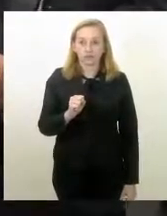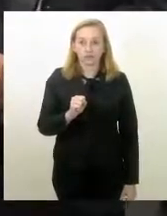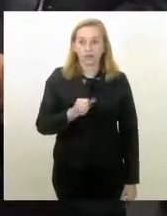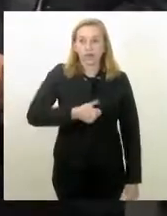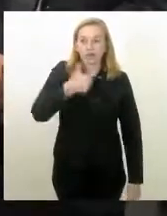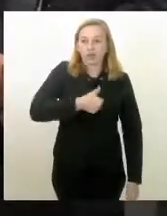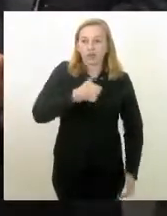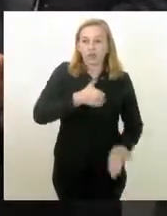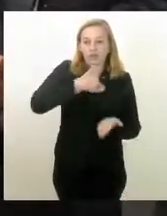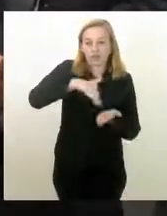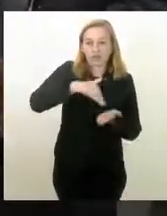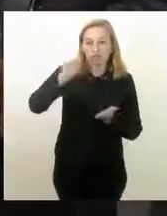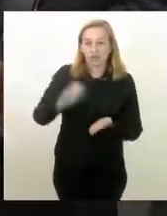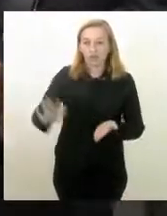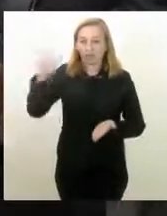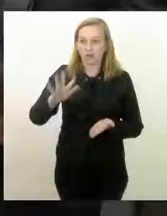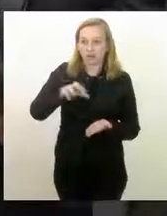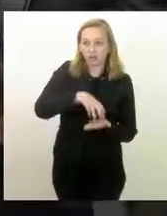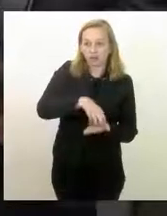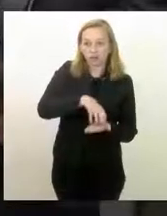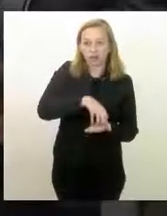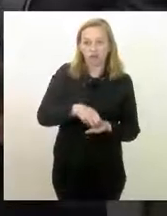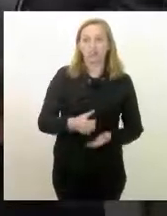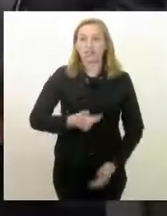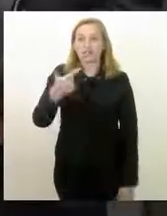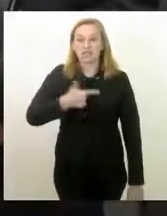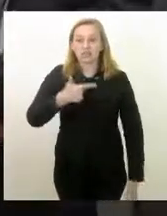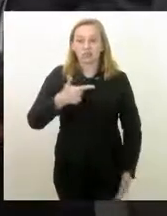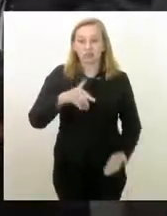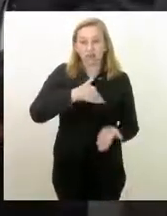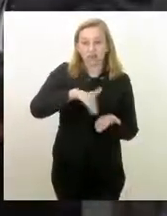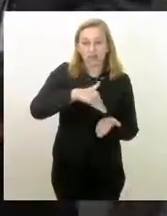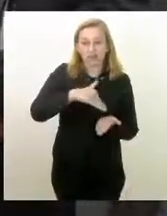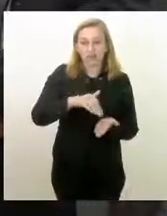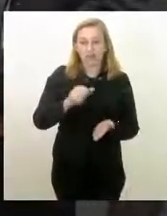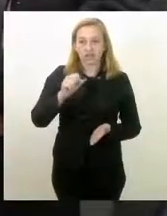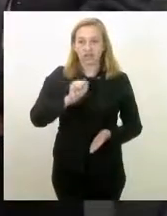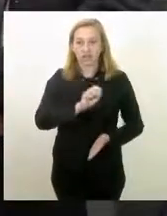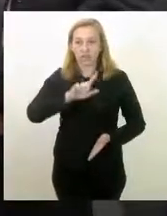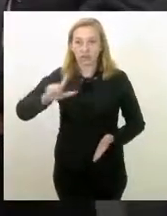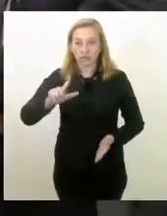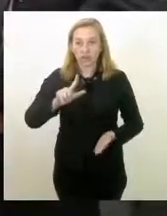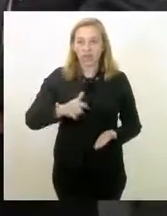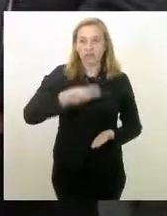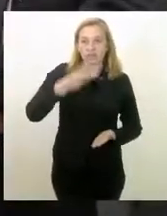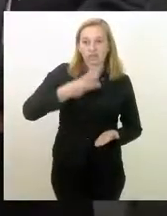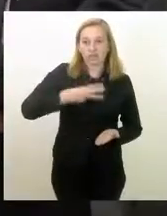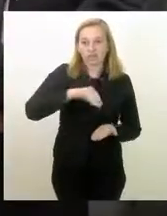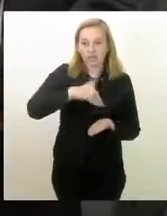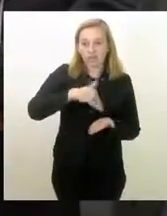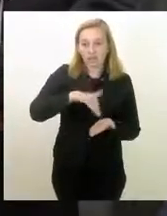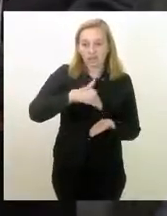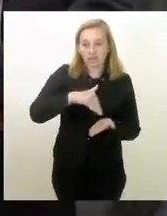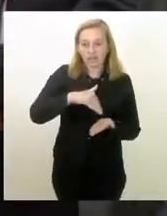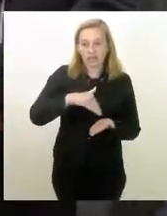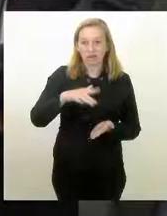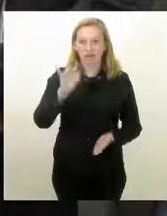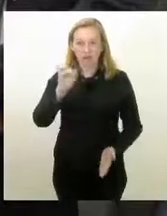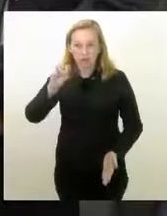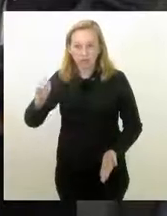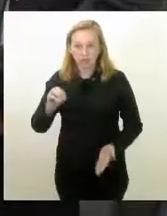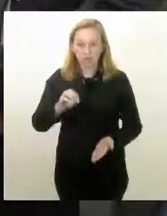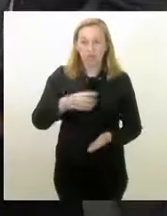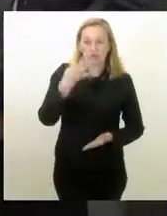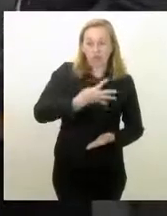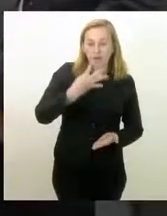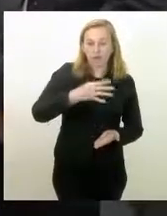Primeiro secretário, Geraldo Pudim. Segundo secretário, Samuel Malafaia. Terceiro secretário, Fábio Silva.